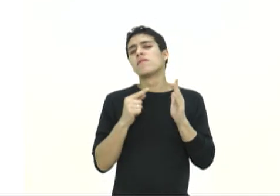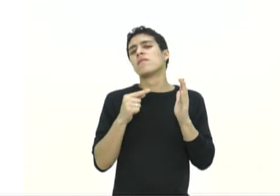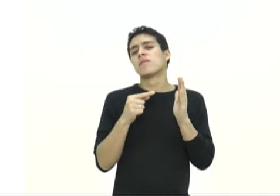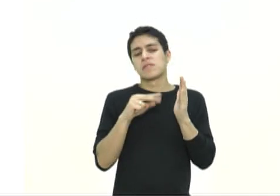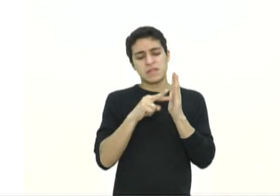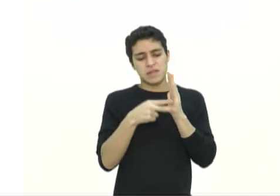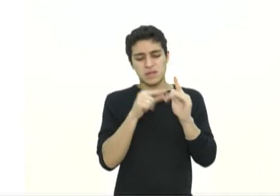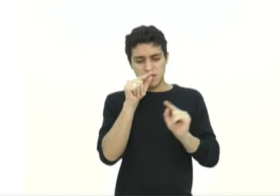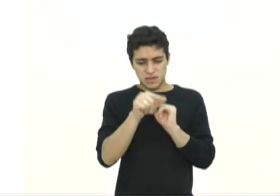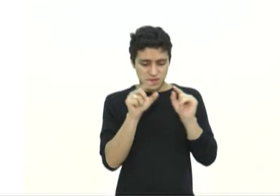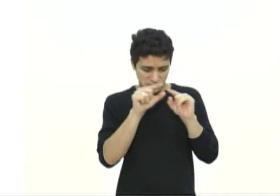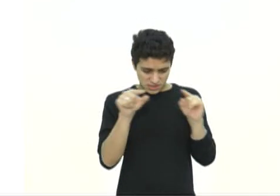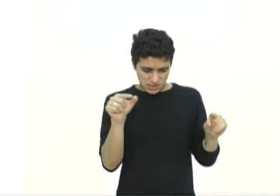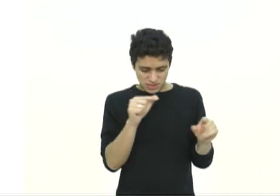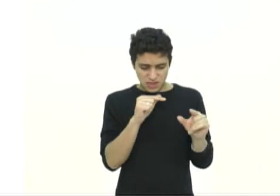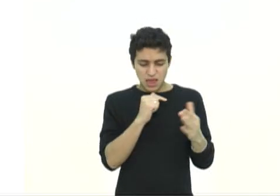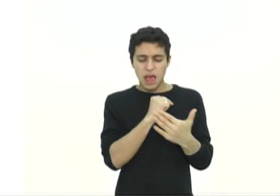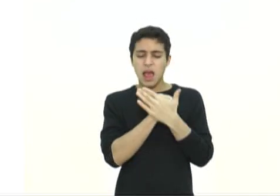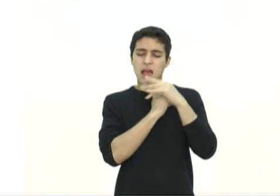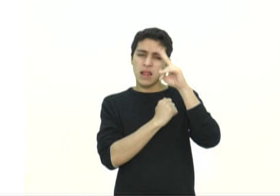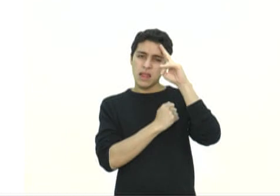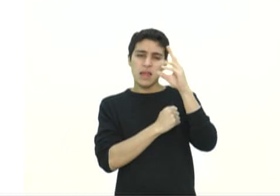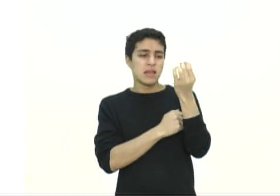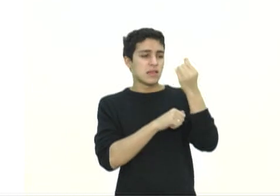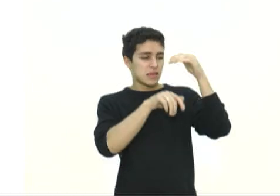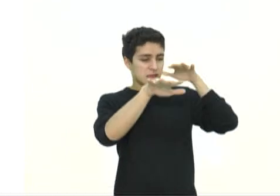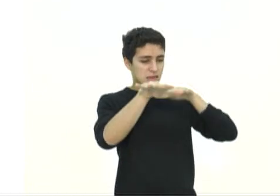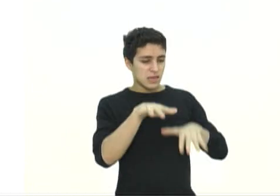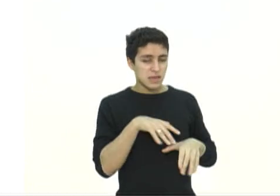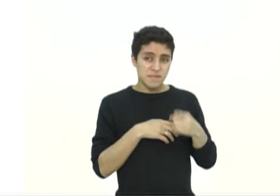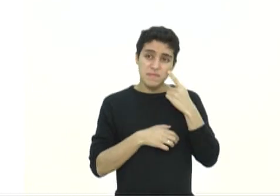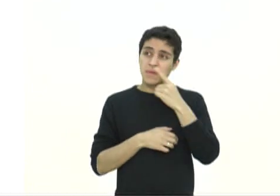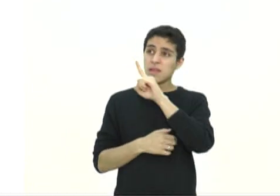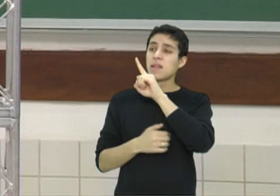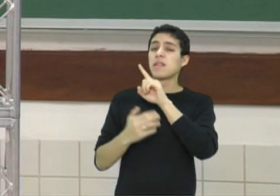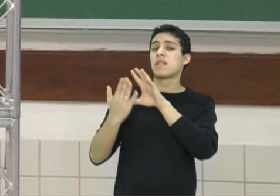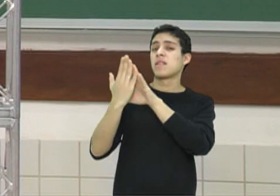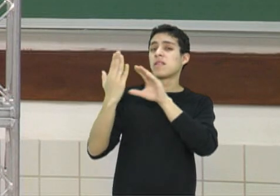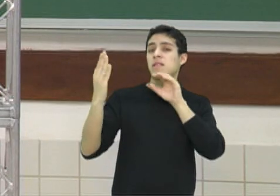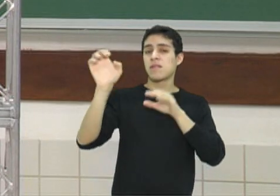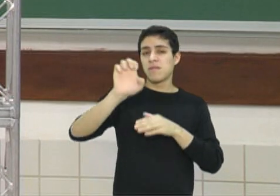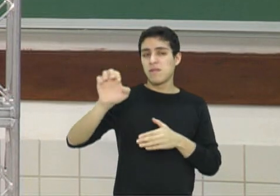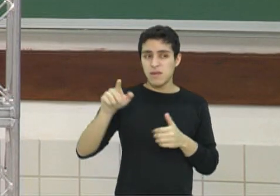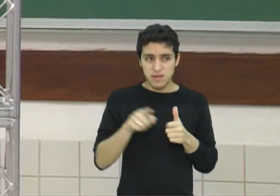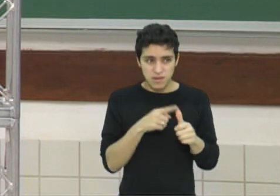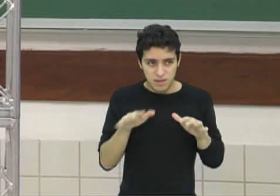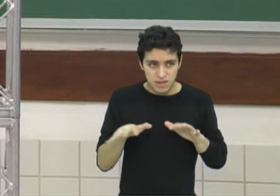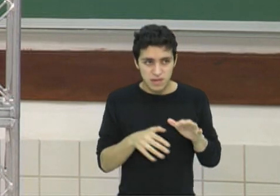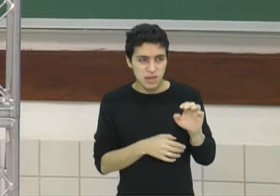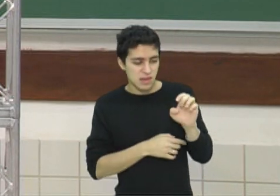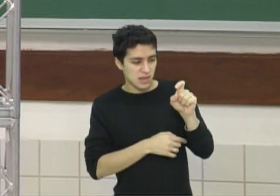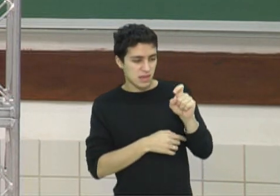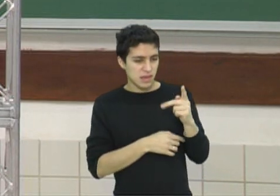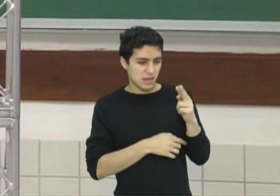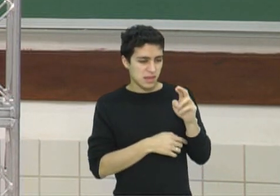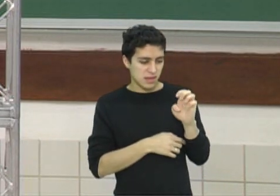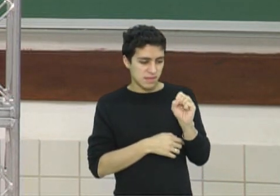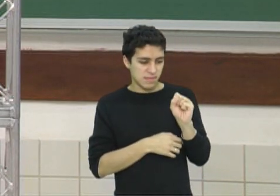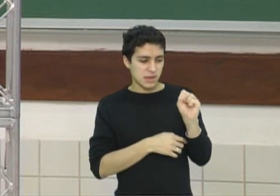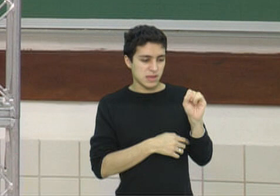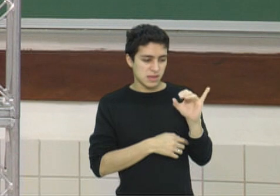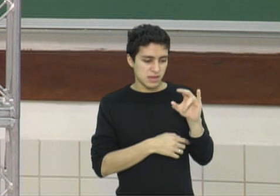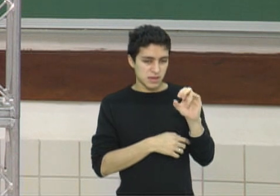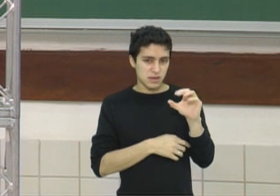Essa frase vai lembrar para vocês dos 6 movimentos das vanguardas. Qual que é o primeiro movimento? Expressionismo. Você lembra a palavra